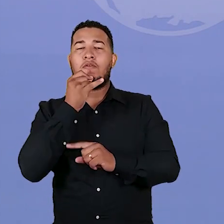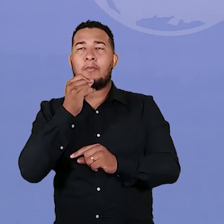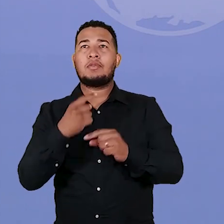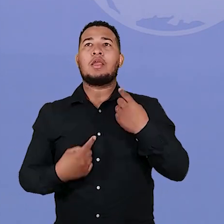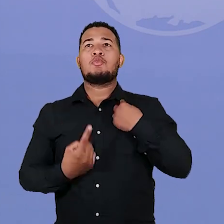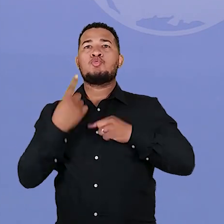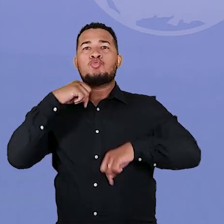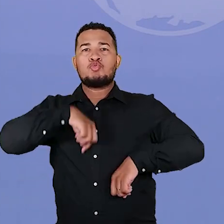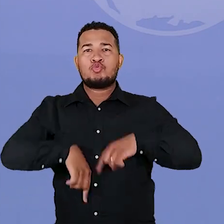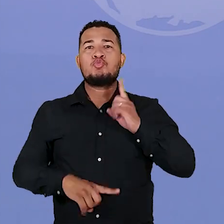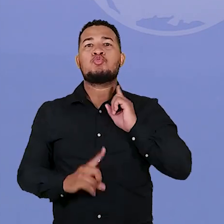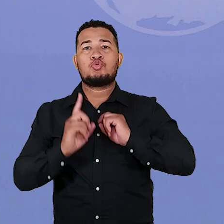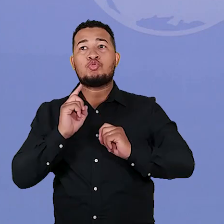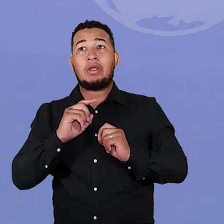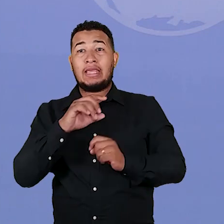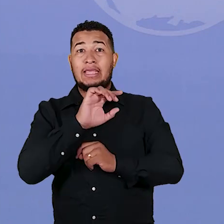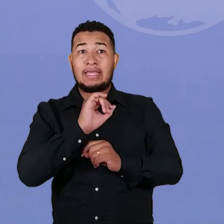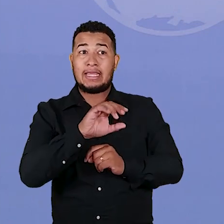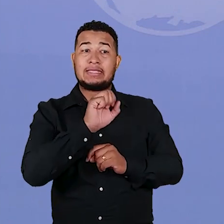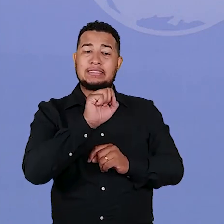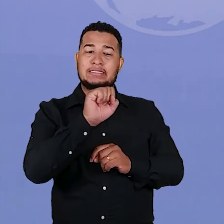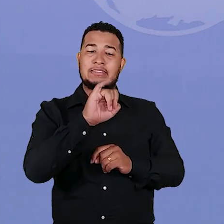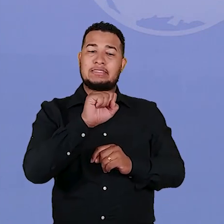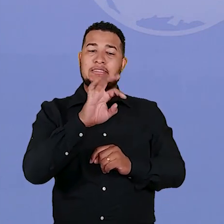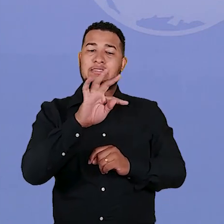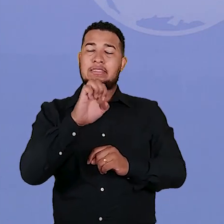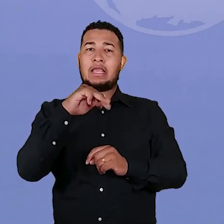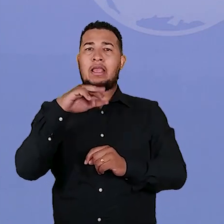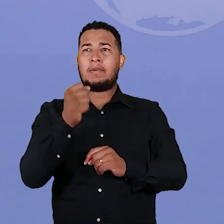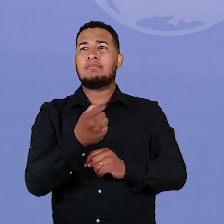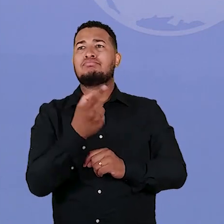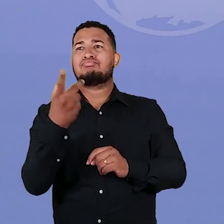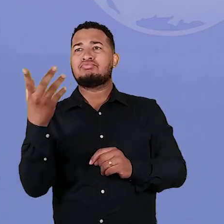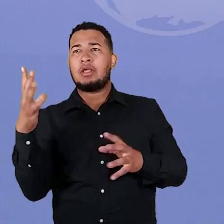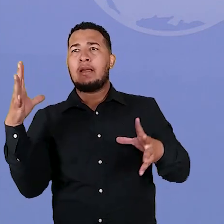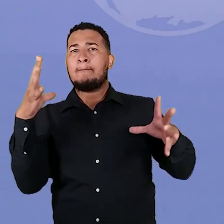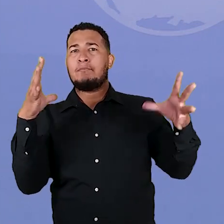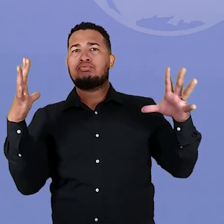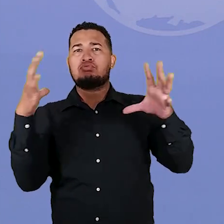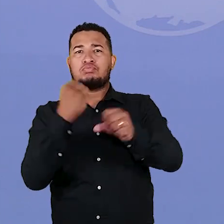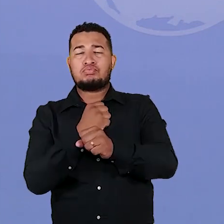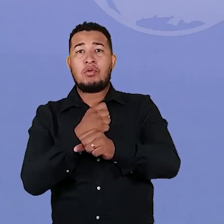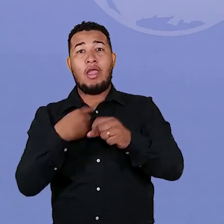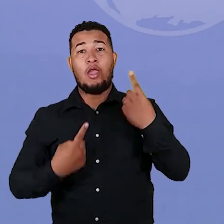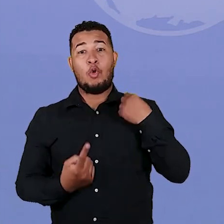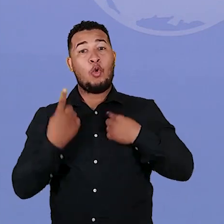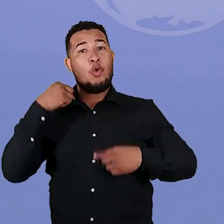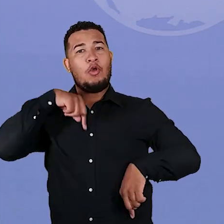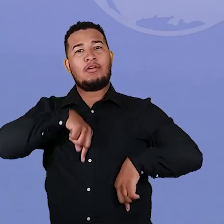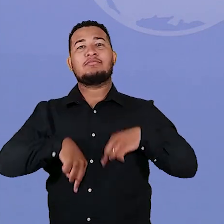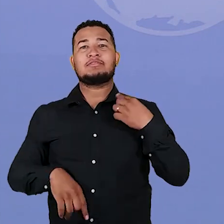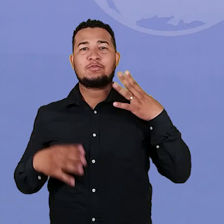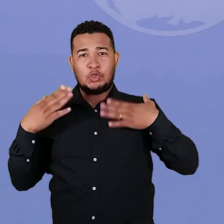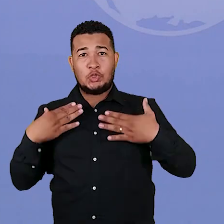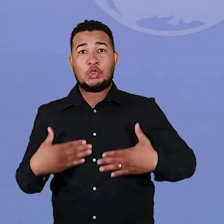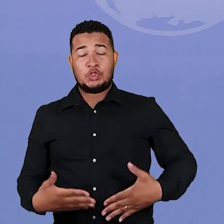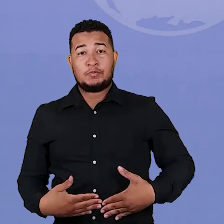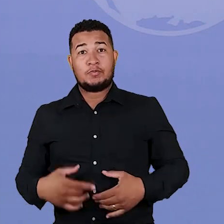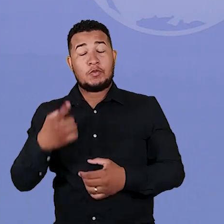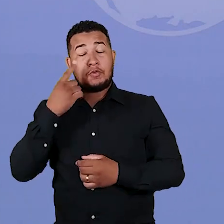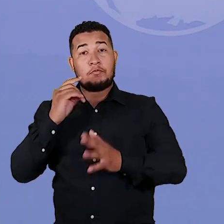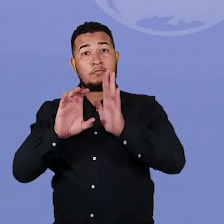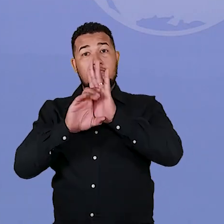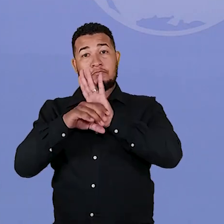sistema circulatório. E o conjunto de vários sistemas formam um organismo. Agora, olha aí os